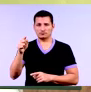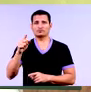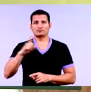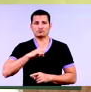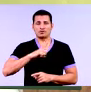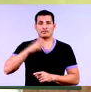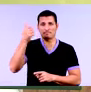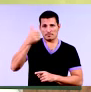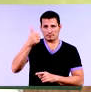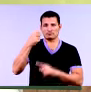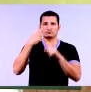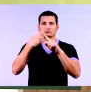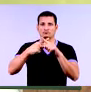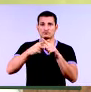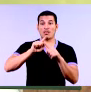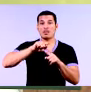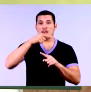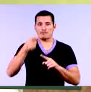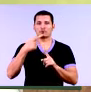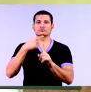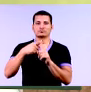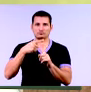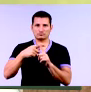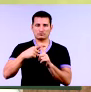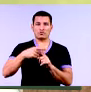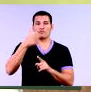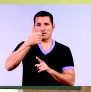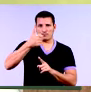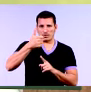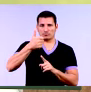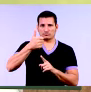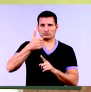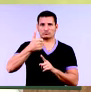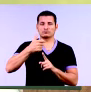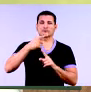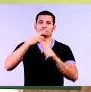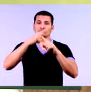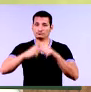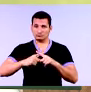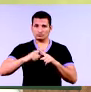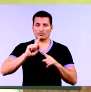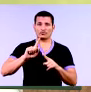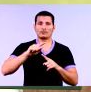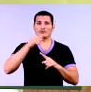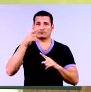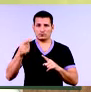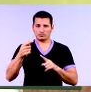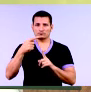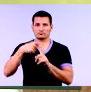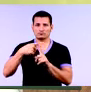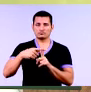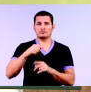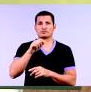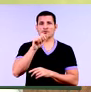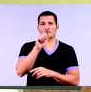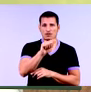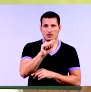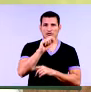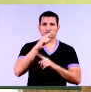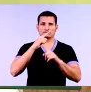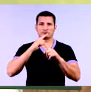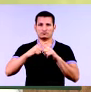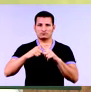a multiplicação, tá? Então, não é a soma. Então, acontece primeiro a multiplicação de A vezes B, ou seja,